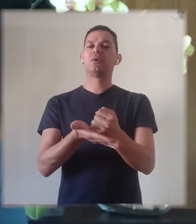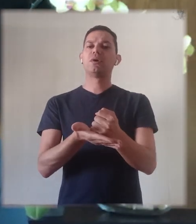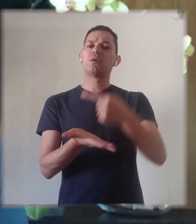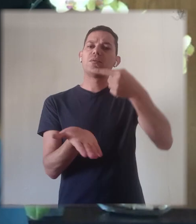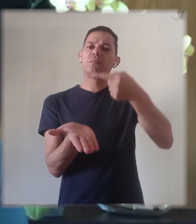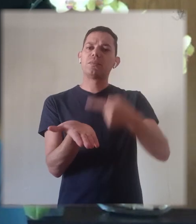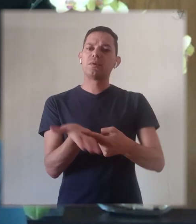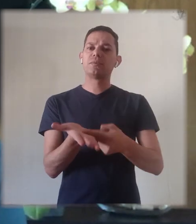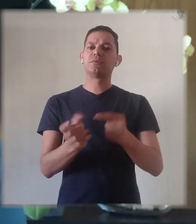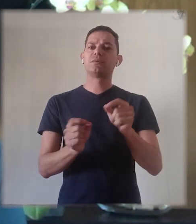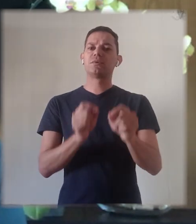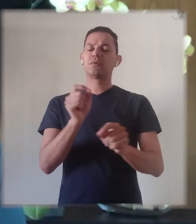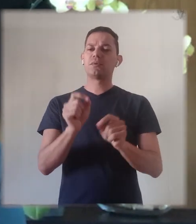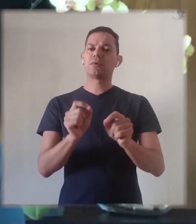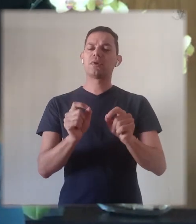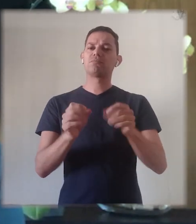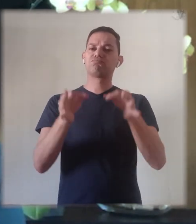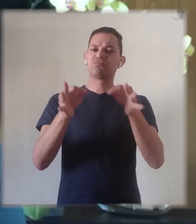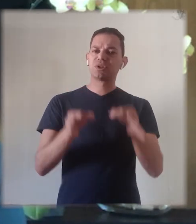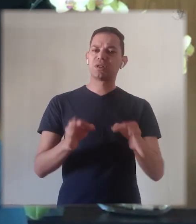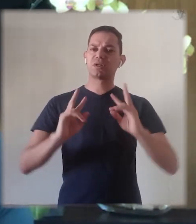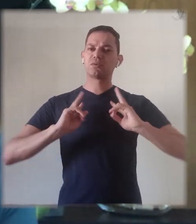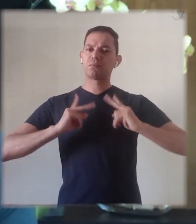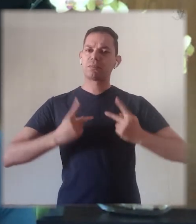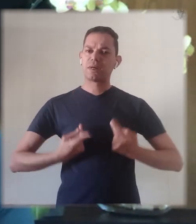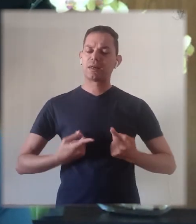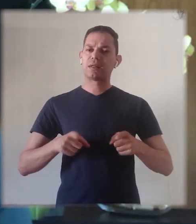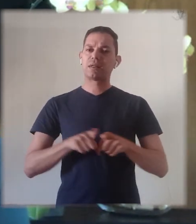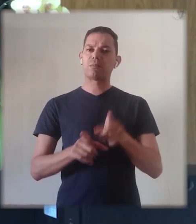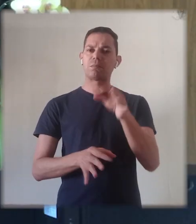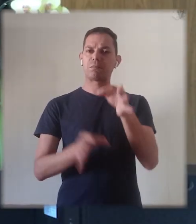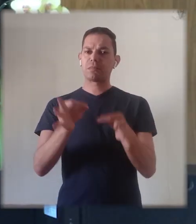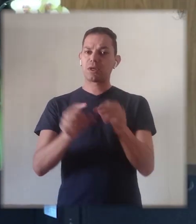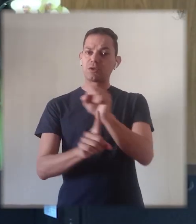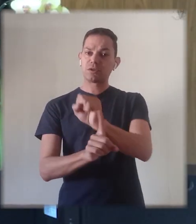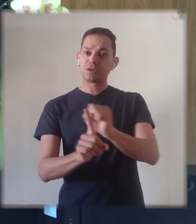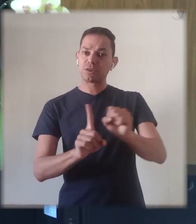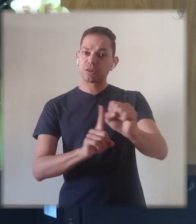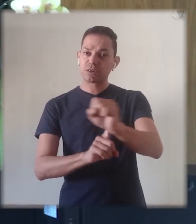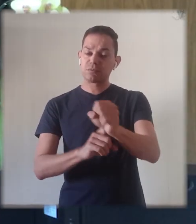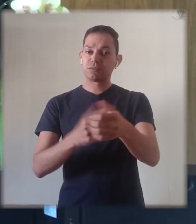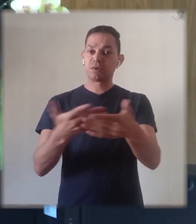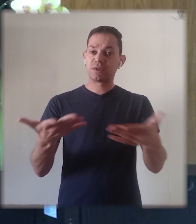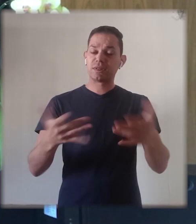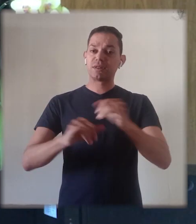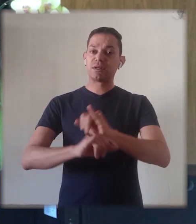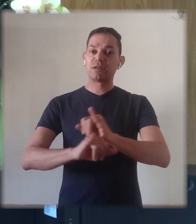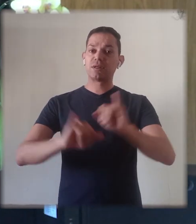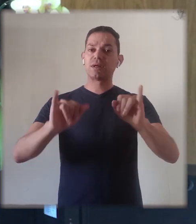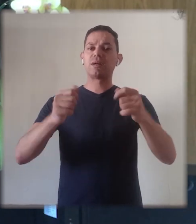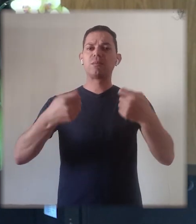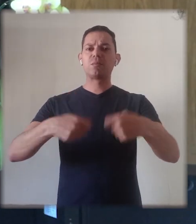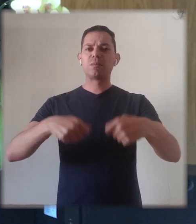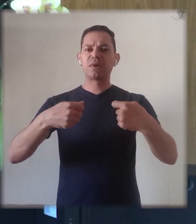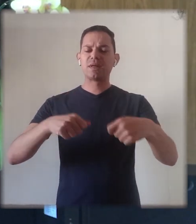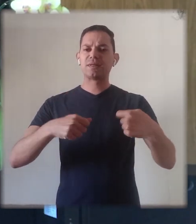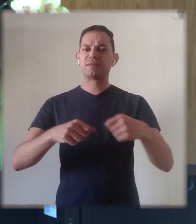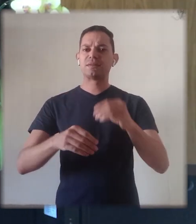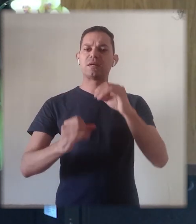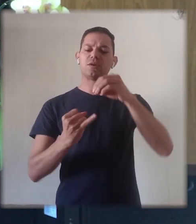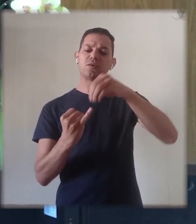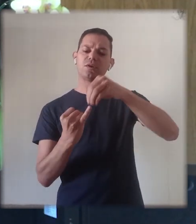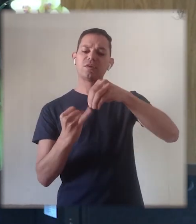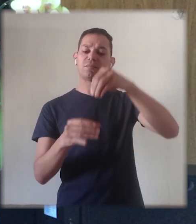sustentável, comprometidos com a dignidade humana e a justiça social. Portanto, destacamos a necessidade de que